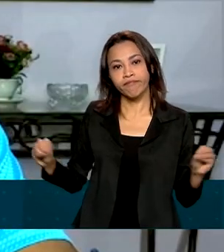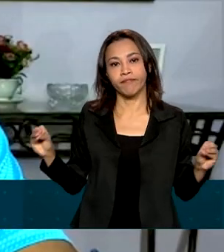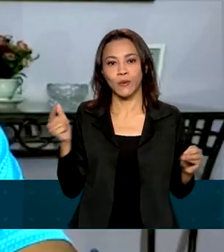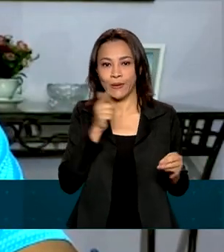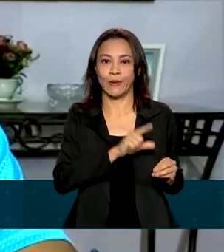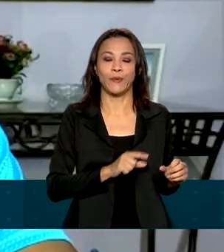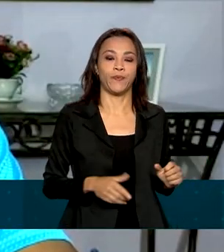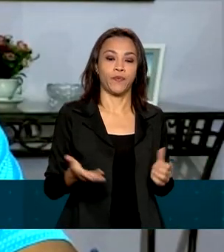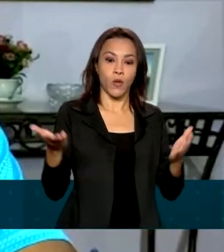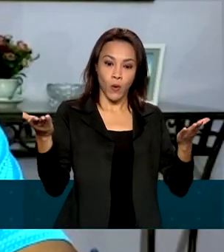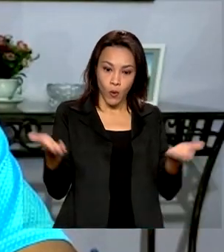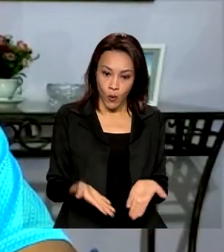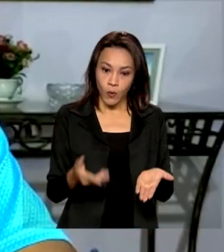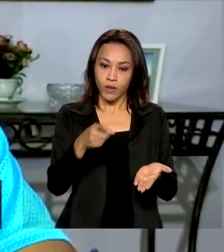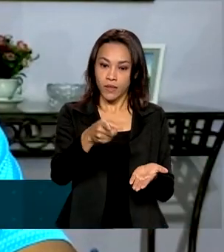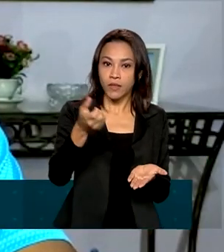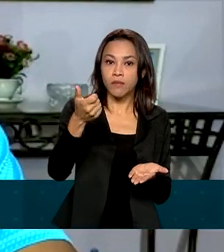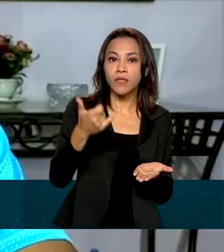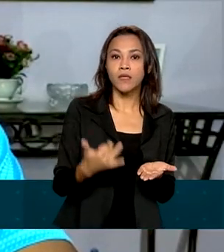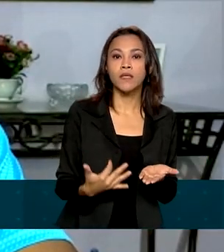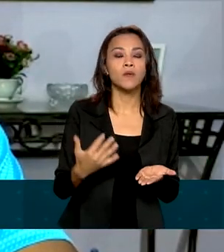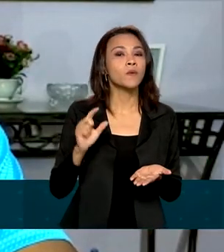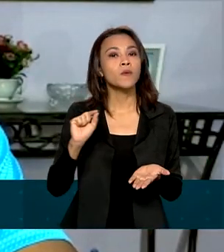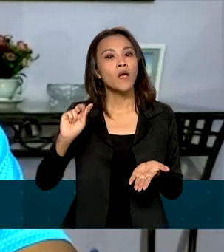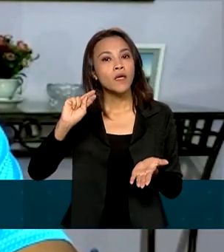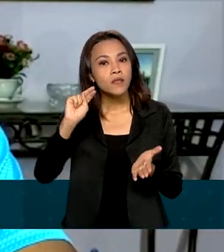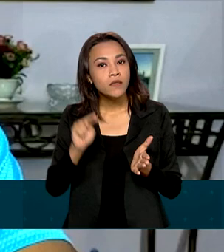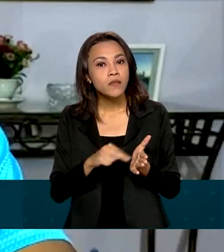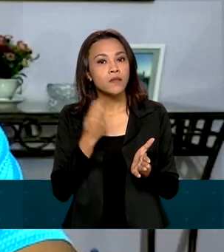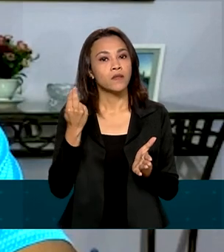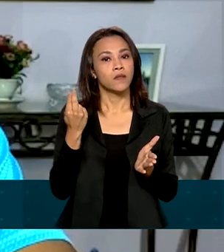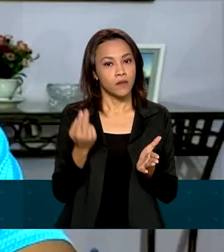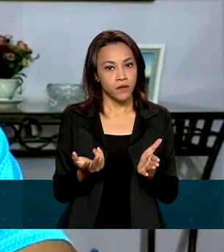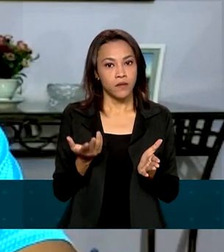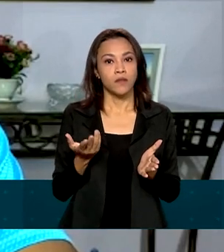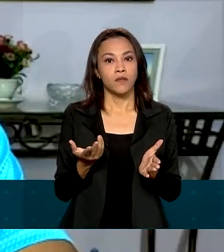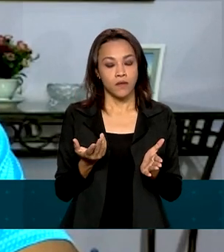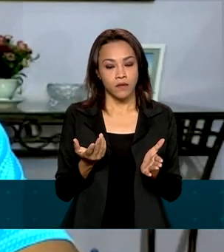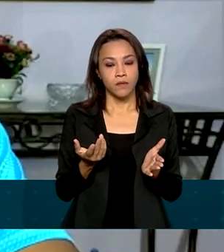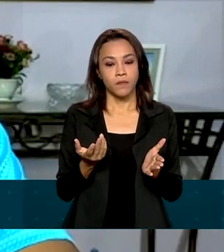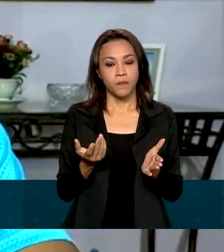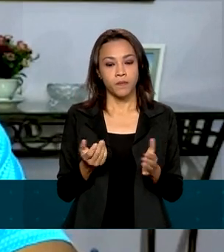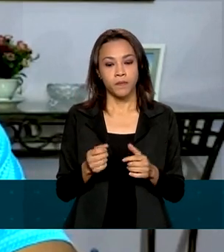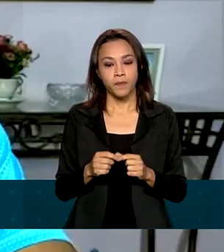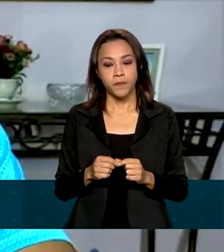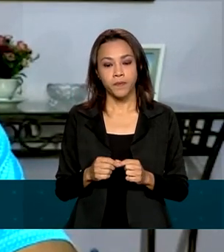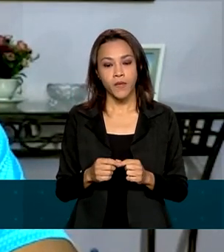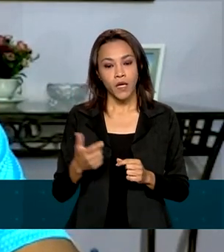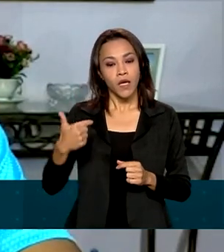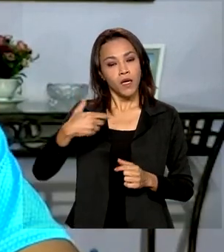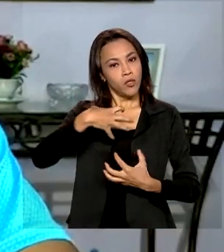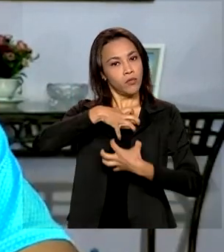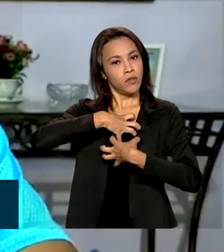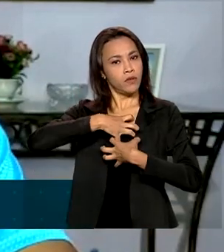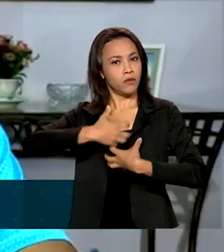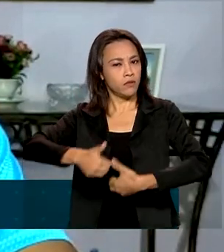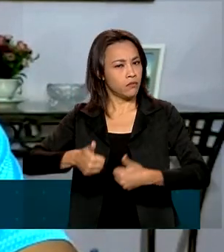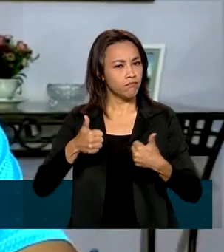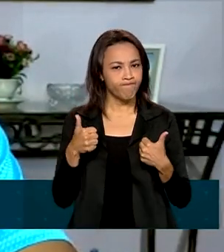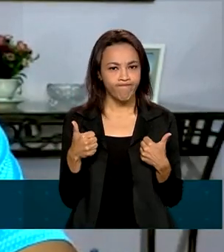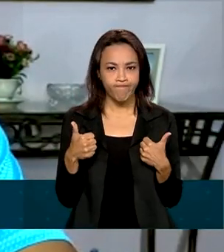essa cirurgia hoje está um ano e 10 meses cirurgia e eu estou muito bem